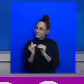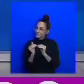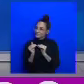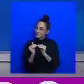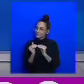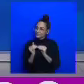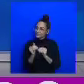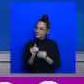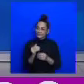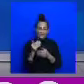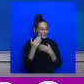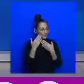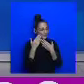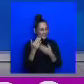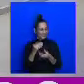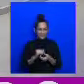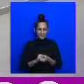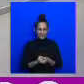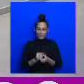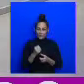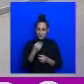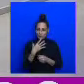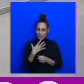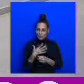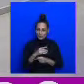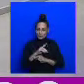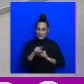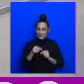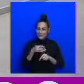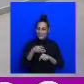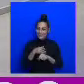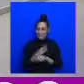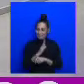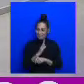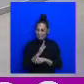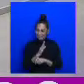Confirmo. Obrigado. Muito bem, os sorteios realizados, validados.